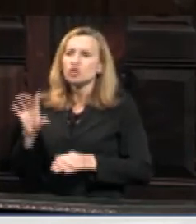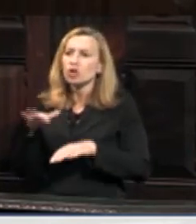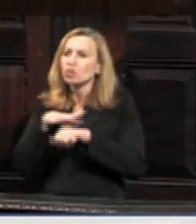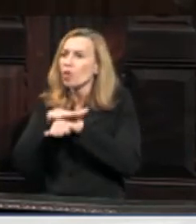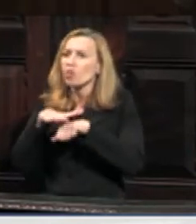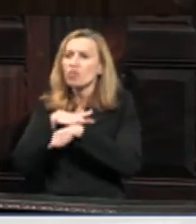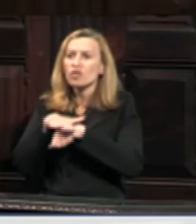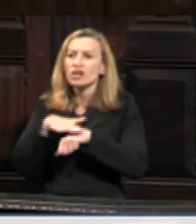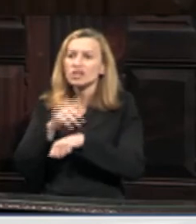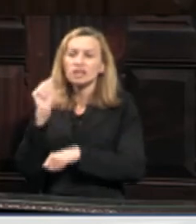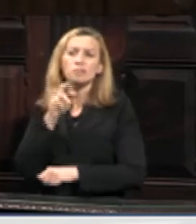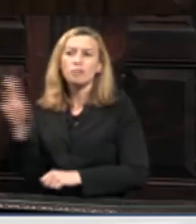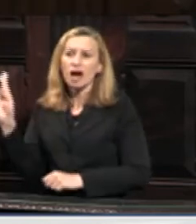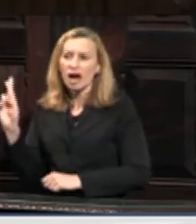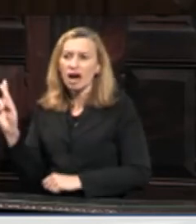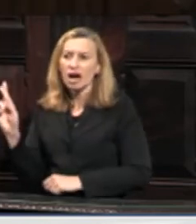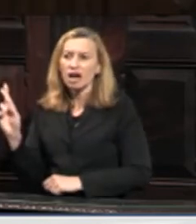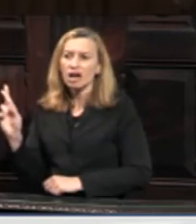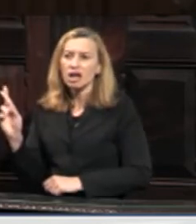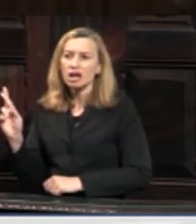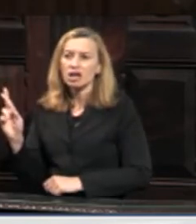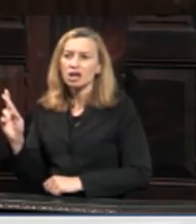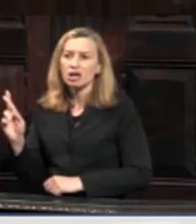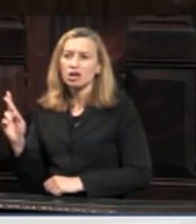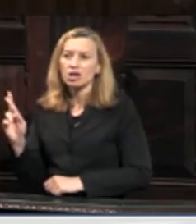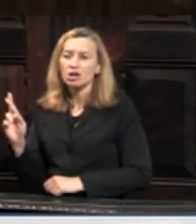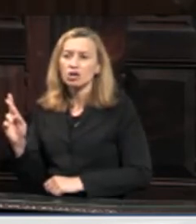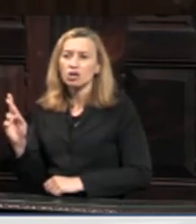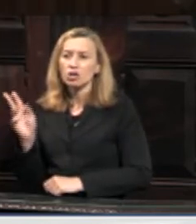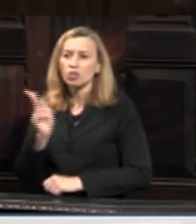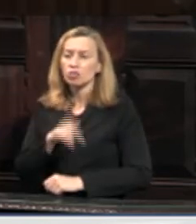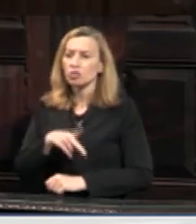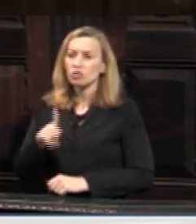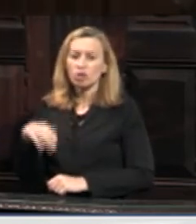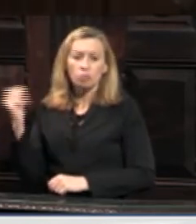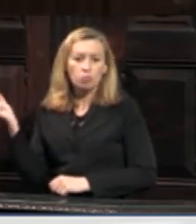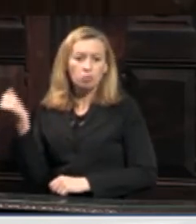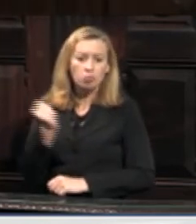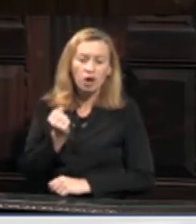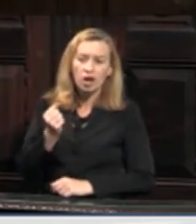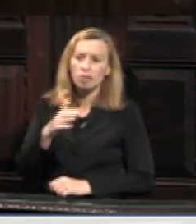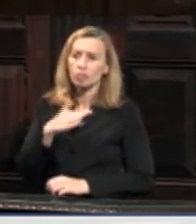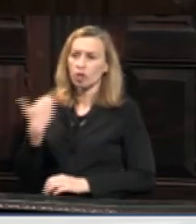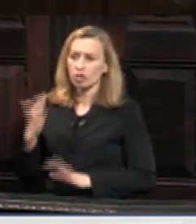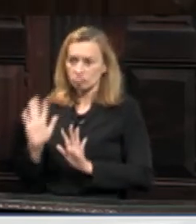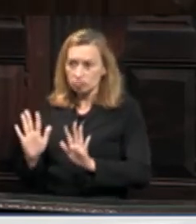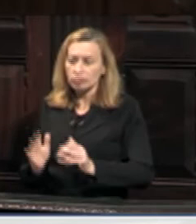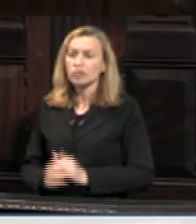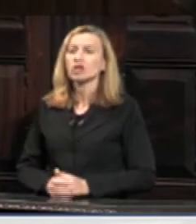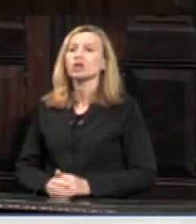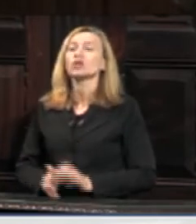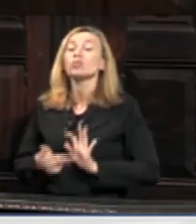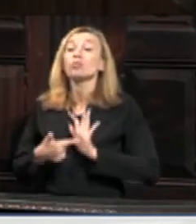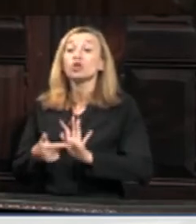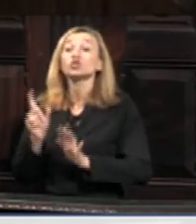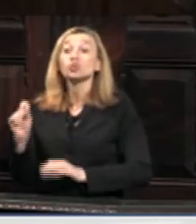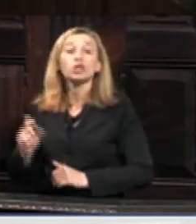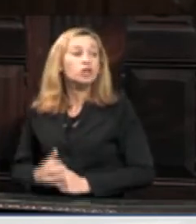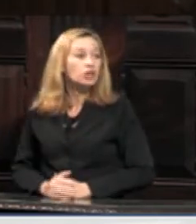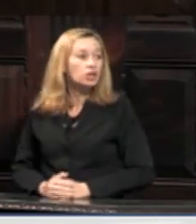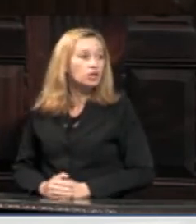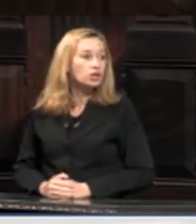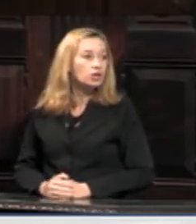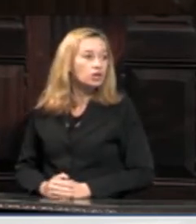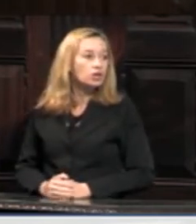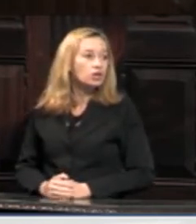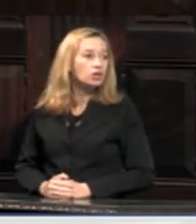havia se manifestado como eleitor do professor Fernando Haddad. Isso foi suficiente para que seu interlocutor, eleitor